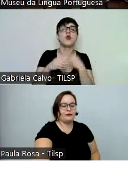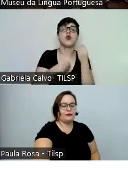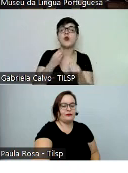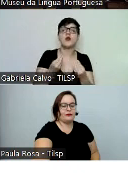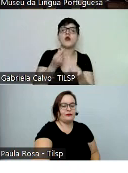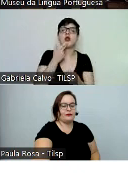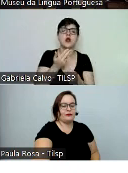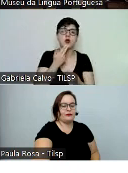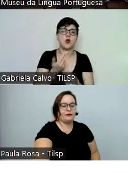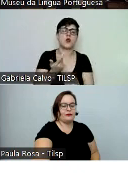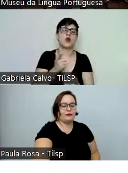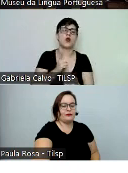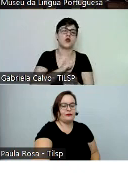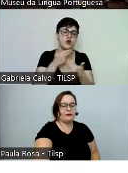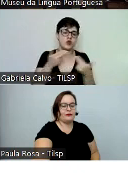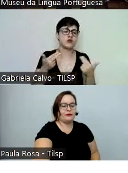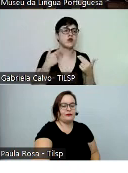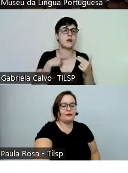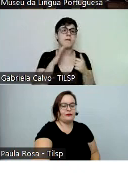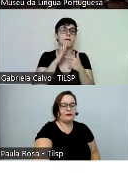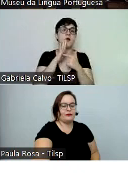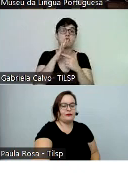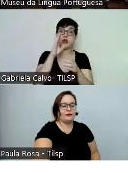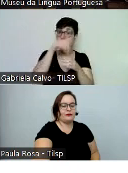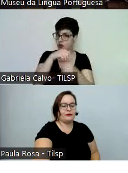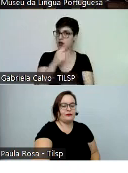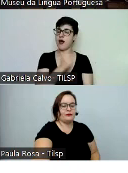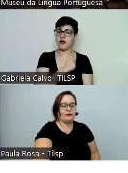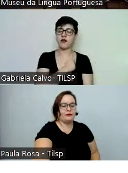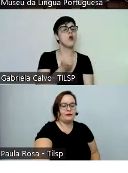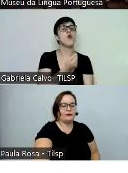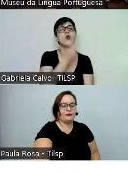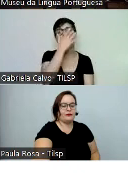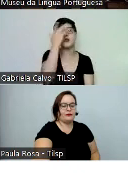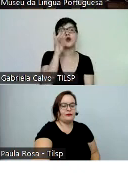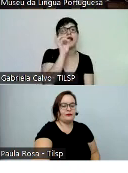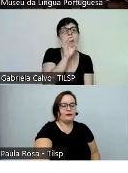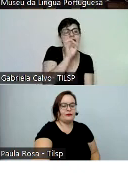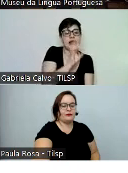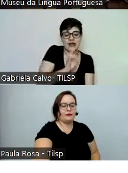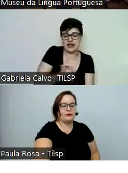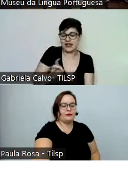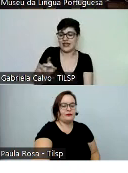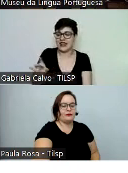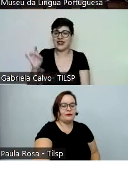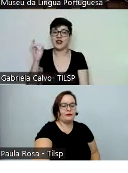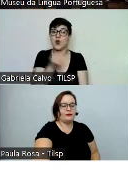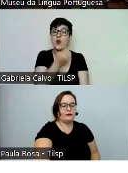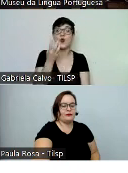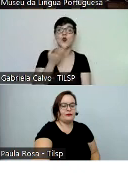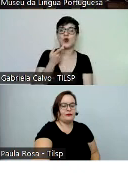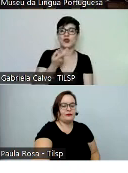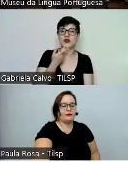12 delas pelo menos no Canadá e o tamanho ou a quantidade de falantes de cada uma dessas línguas é uma forma interessante